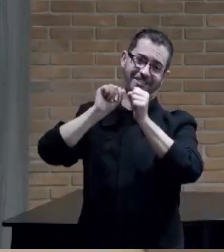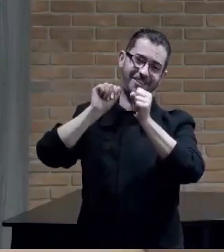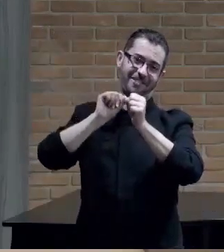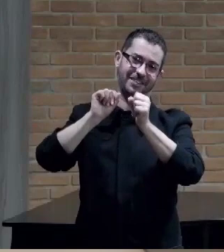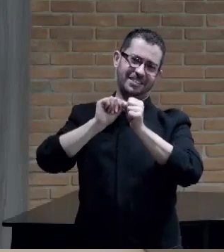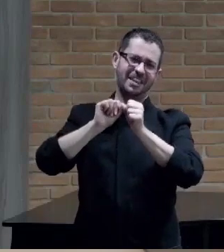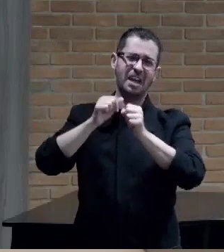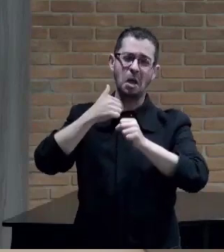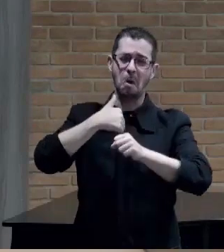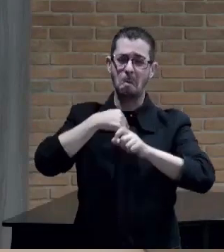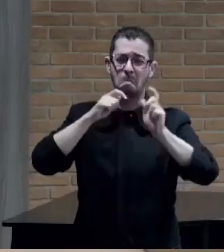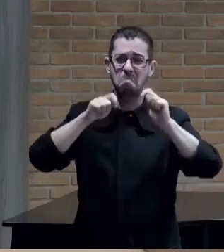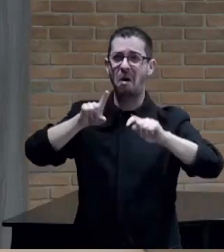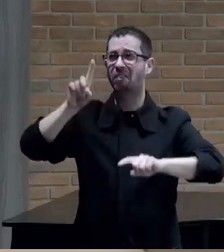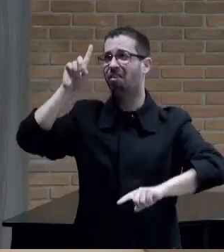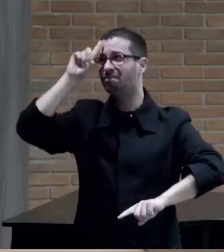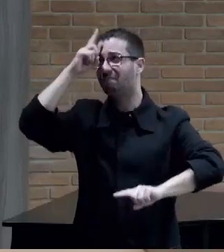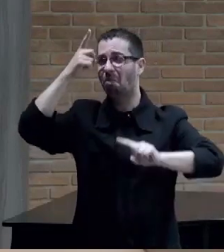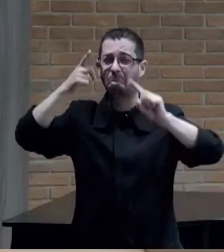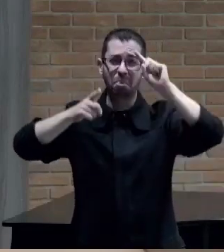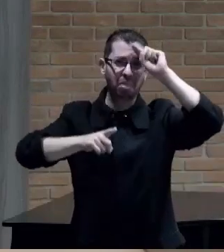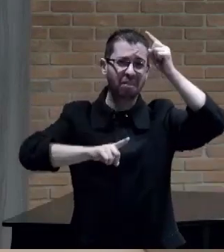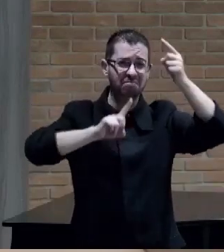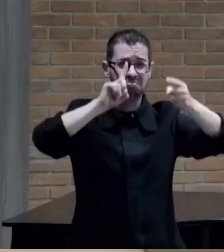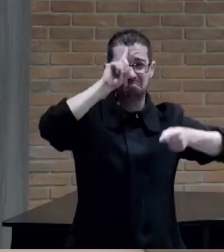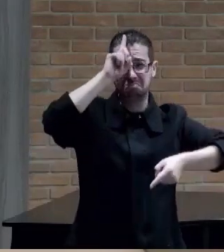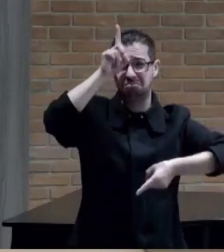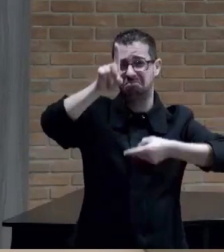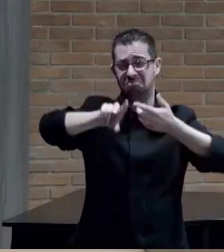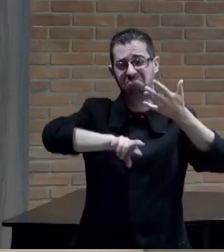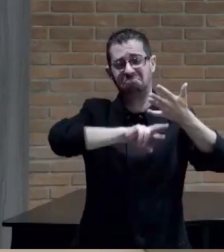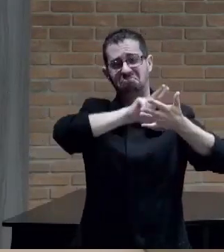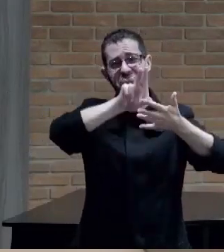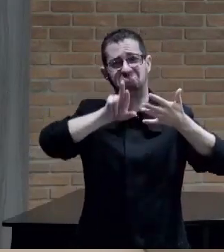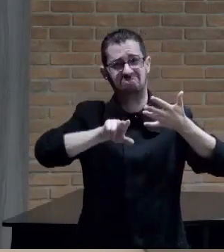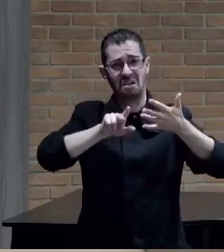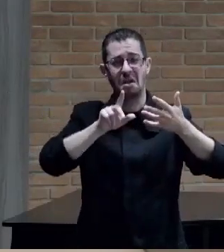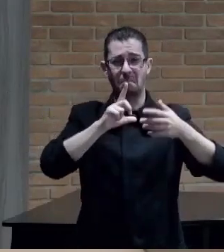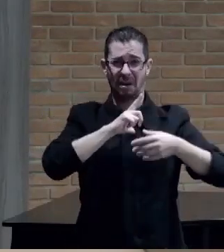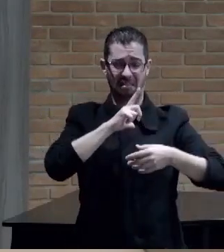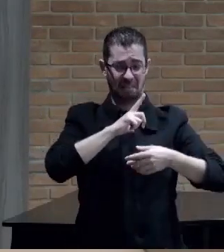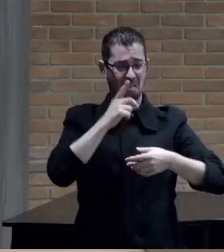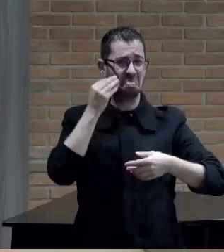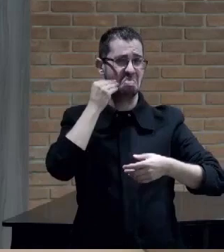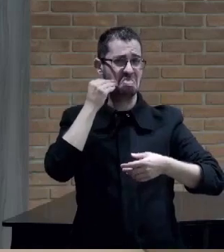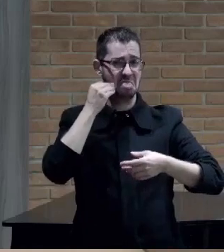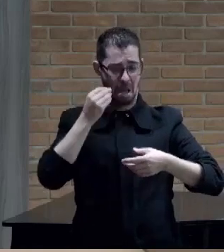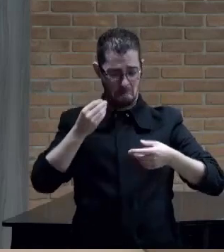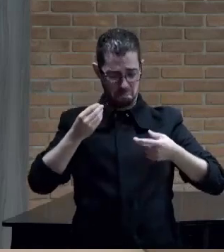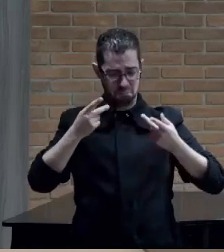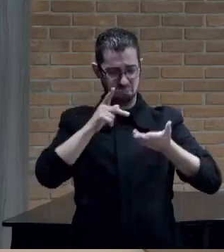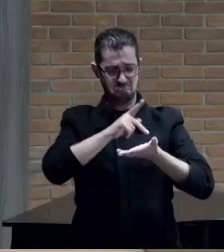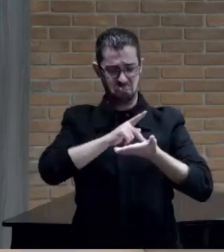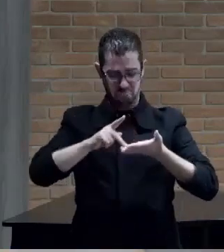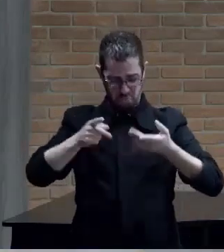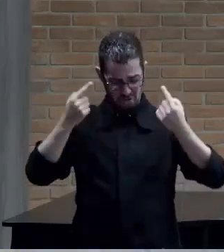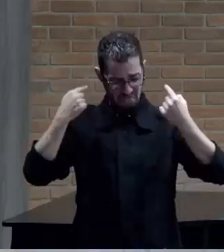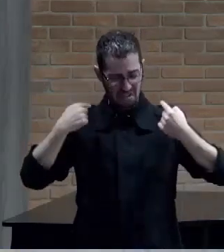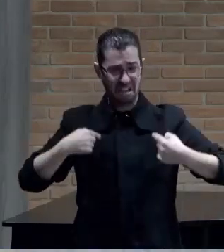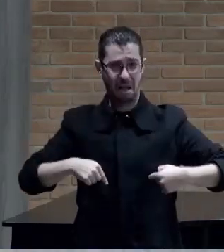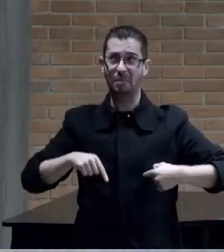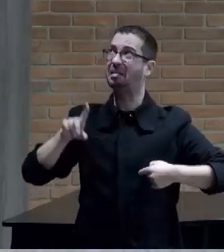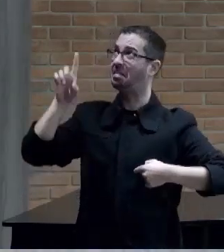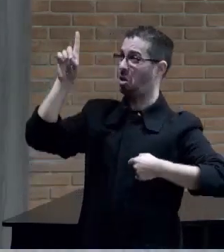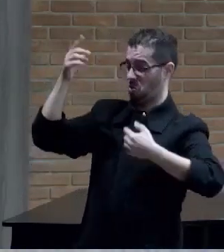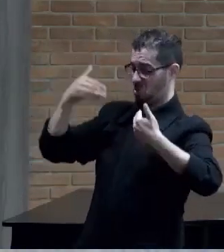pode inventar o que for para tentar se purificar, para se tornar aceitável diante